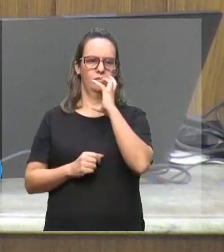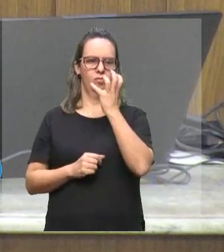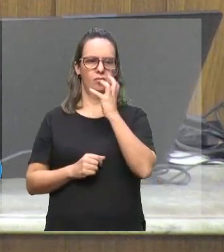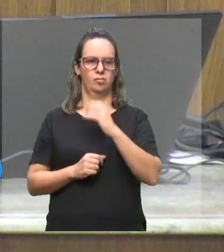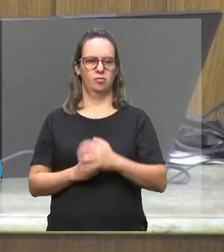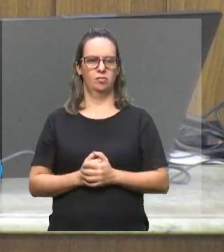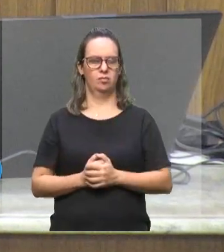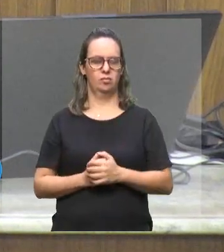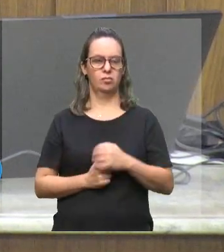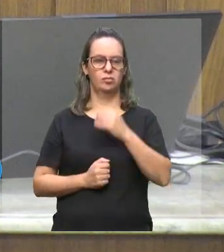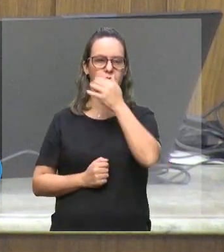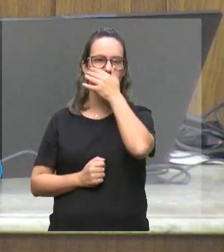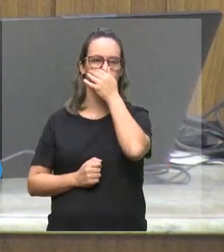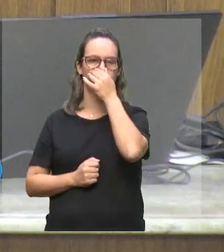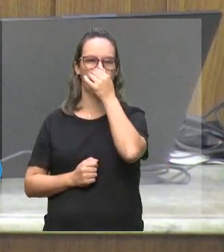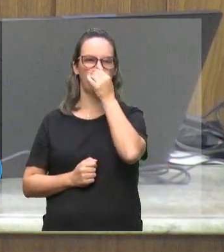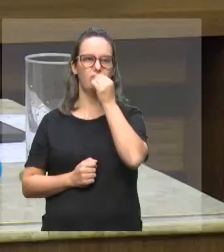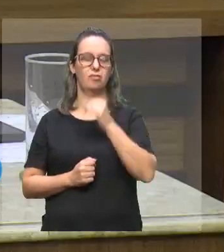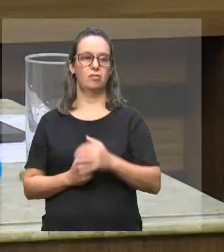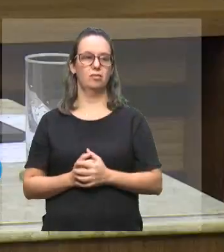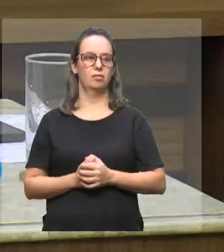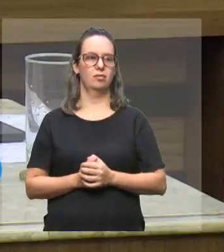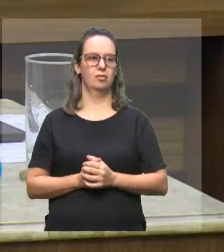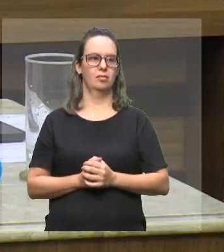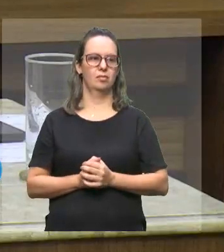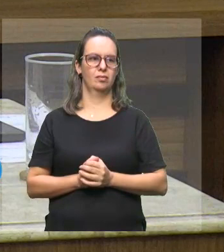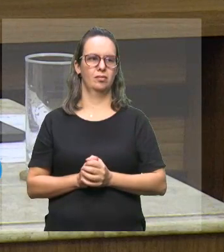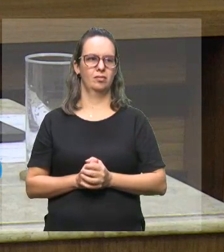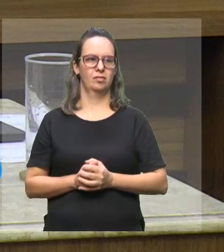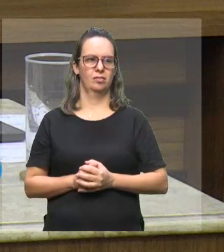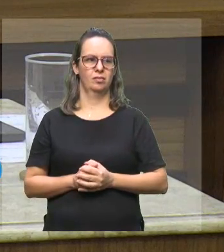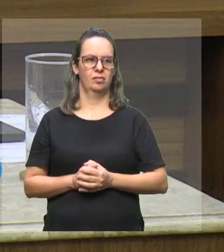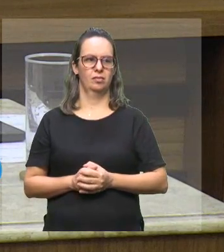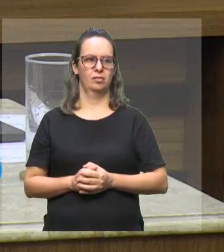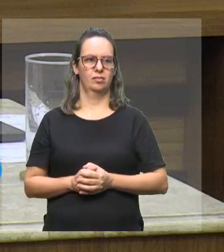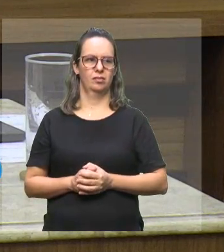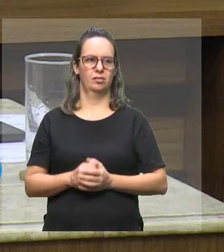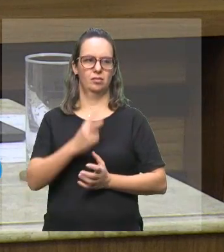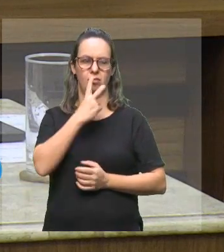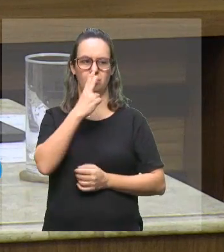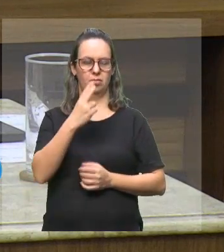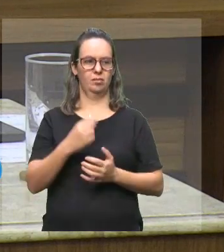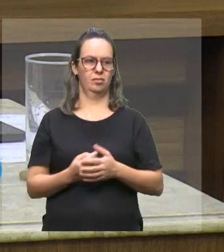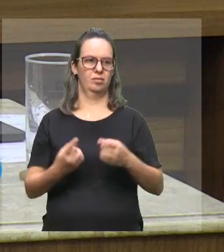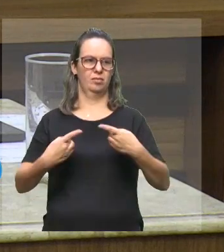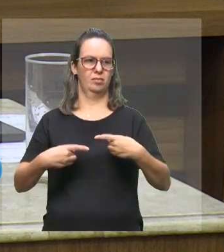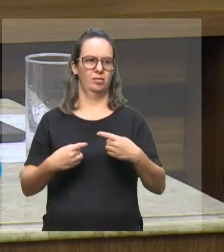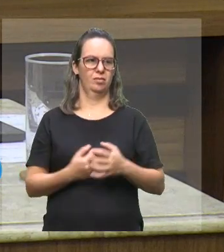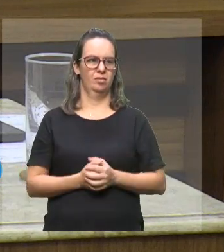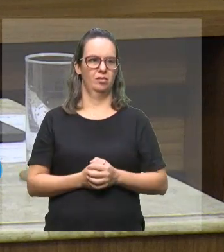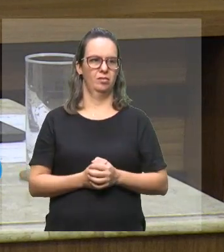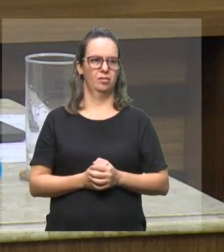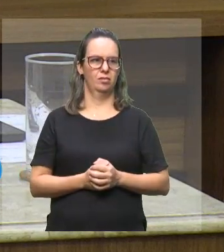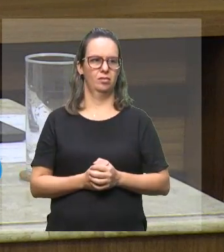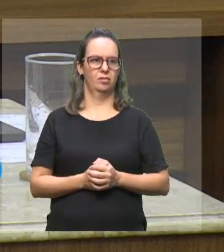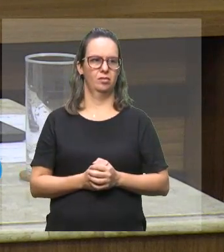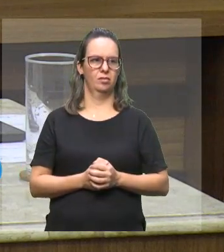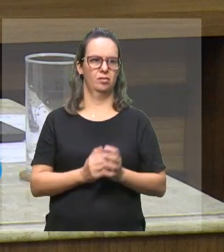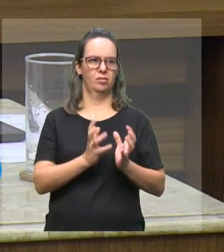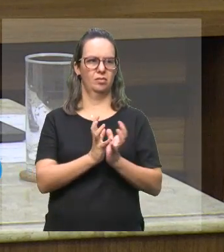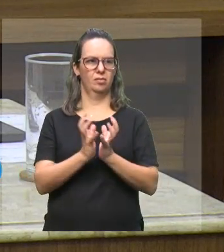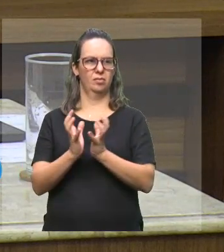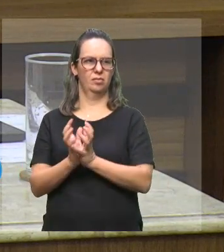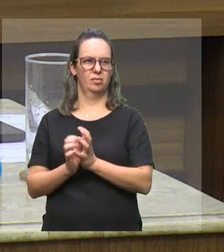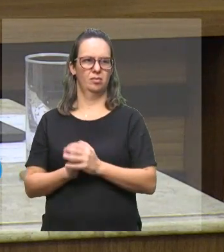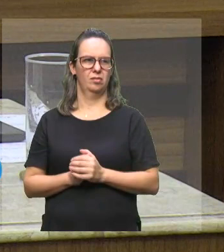Pela ordem, vereador Alexandre. Senhor presidente, considerando que nós temos aqui um parecer contrário aqui de uma comissão, gostaria de ver a